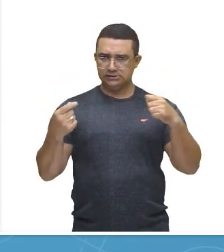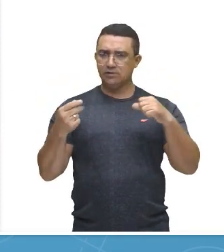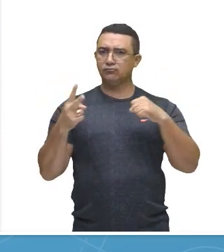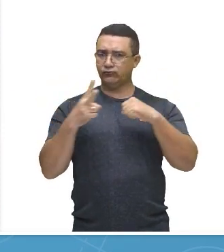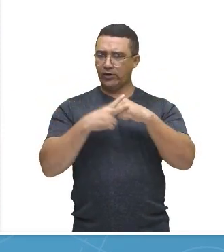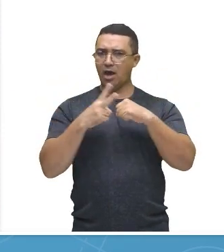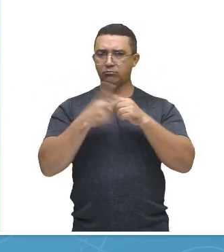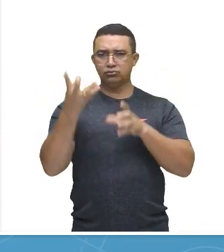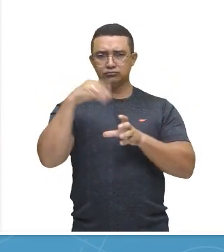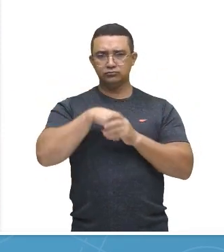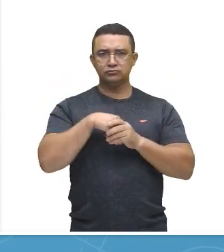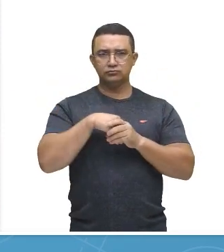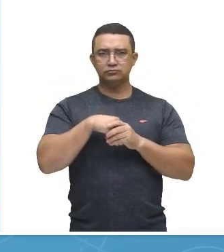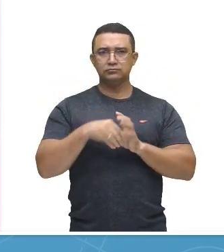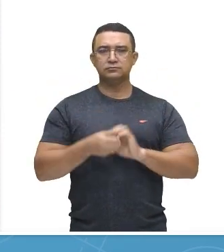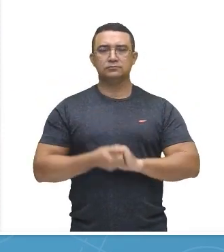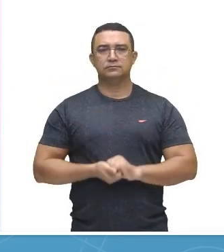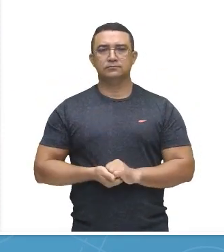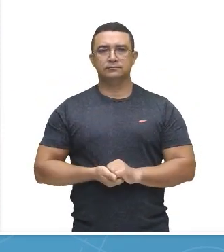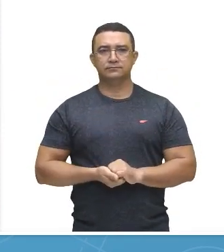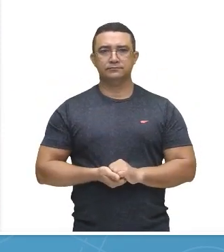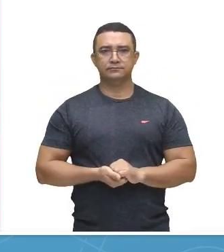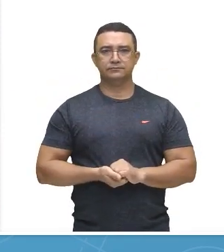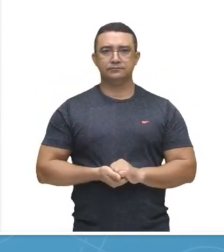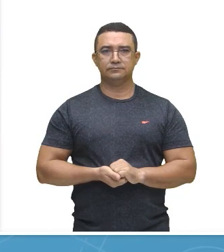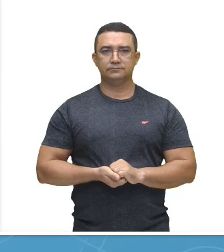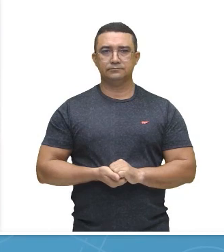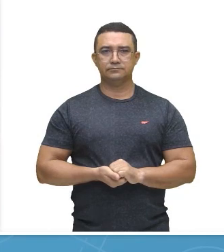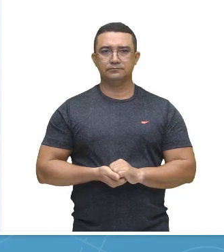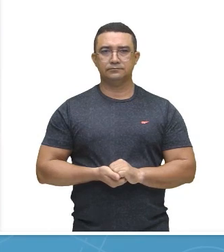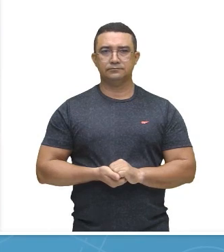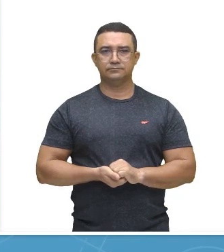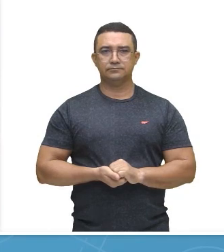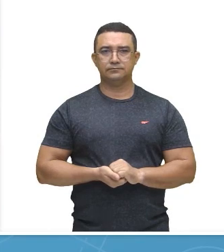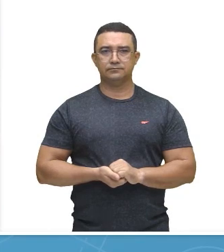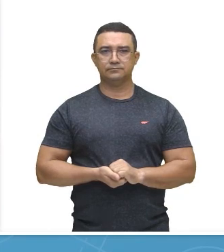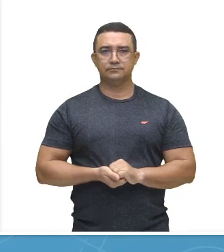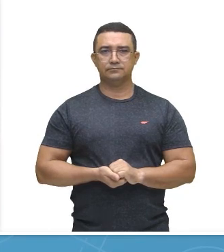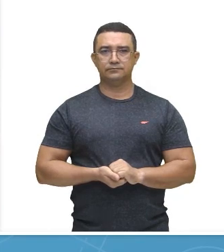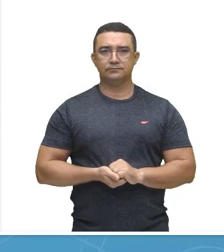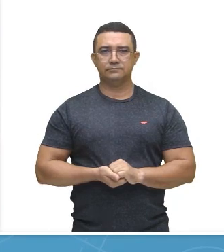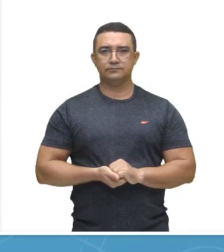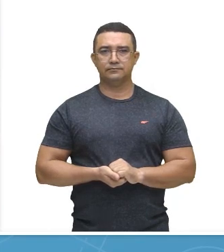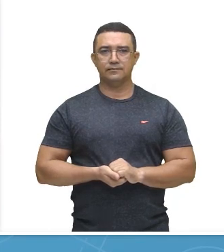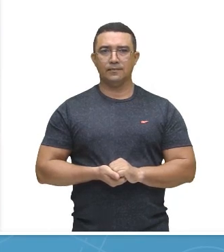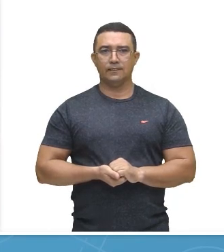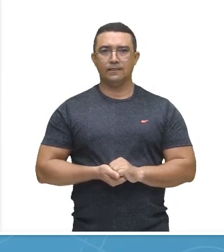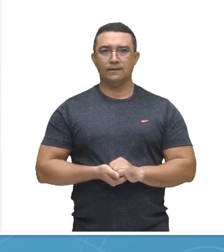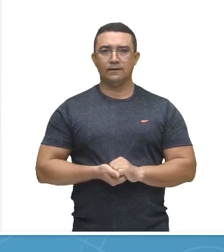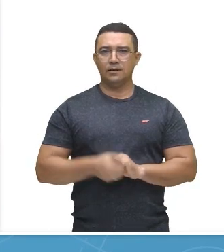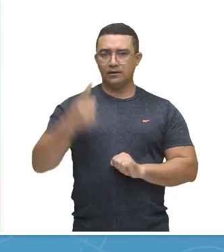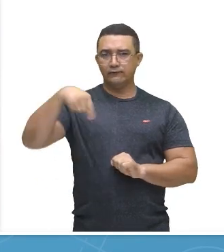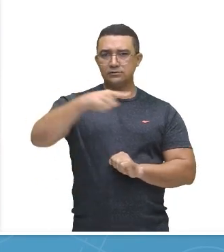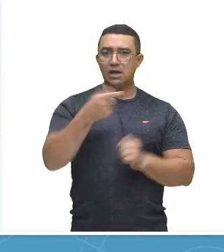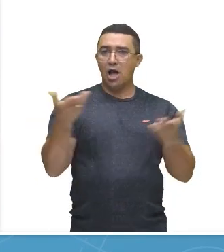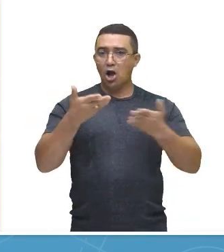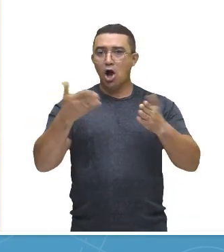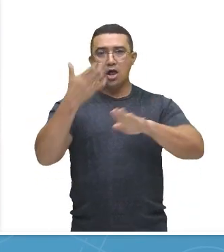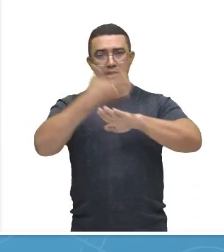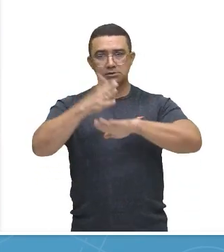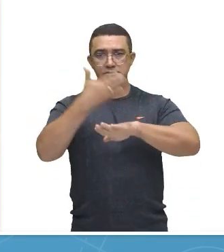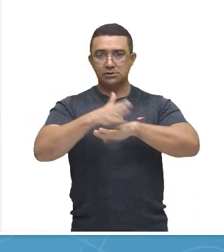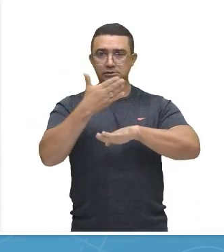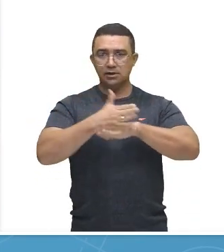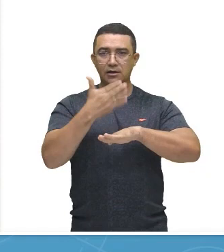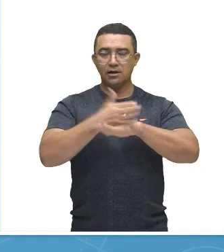Muito bem, você é excelente, você é ótimo, você é maravilhoso, maravilhosa. E para que você exercite um pouco mais